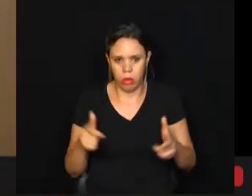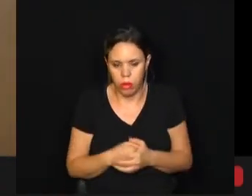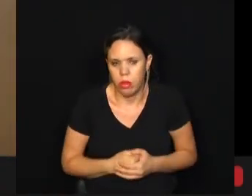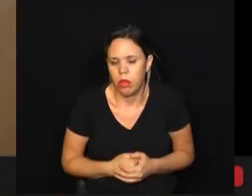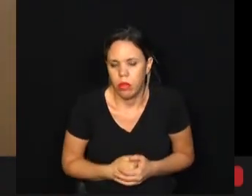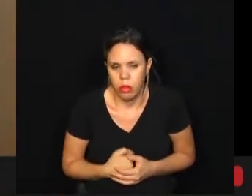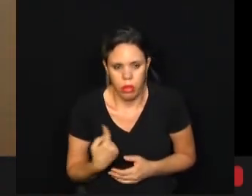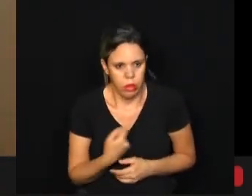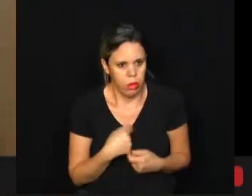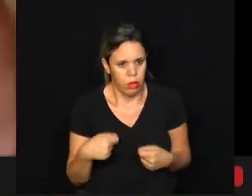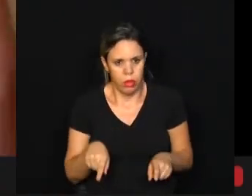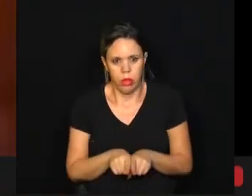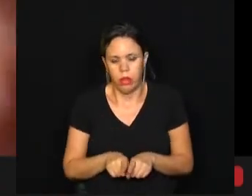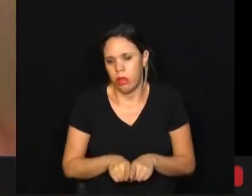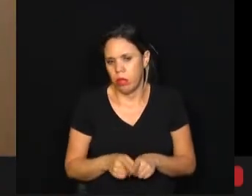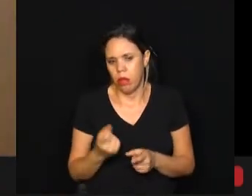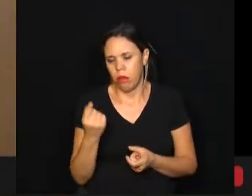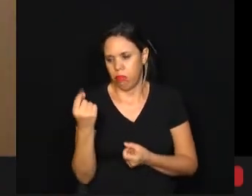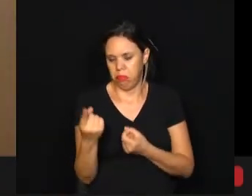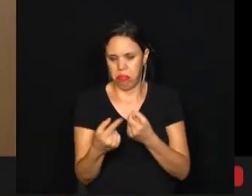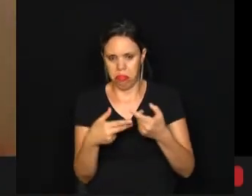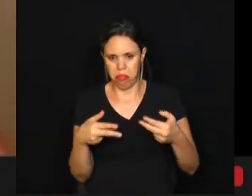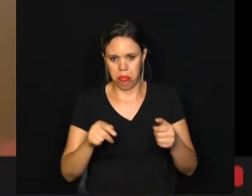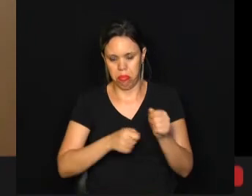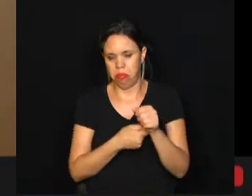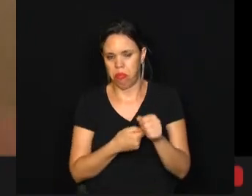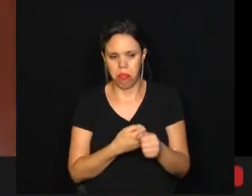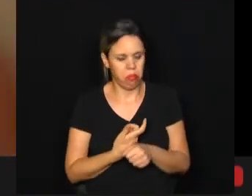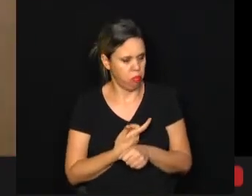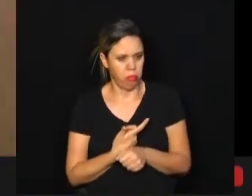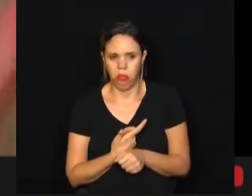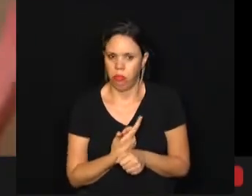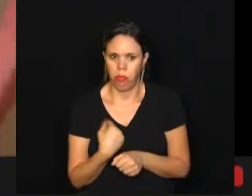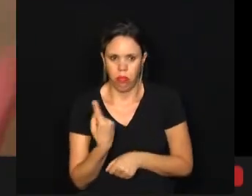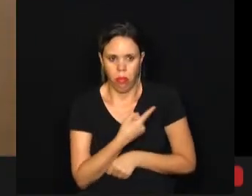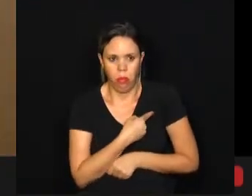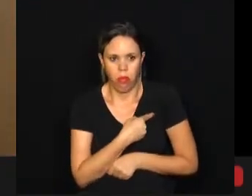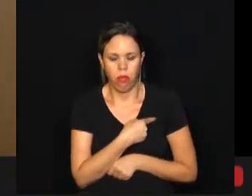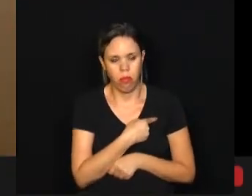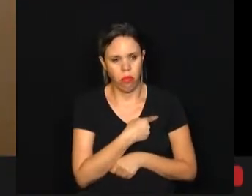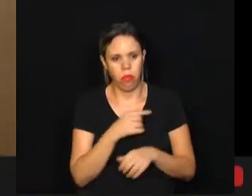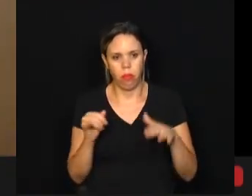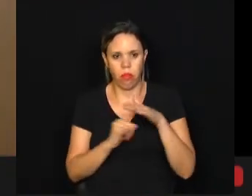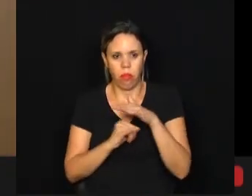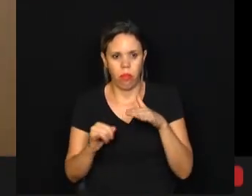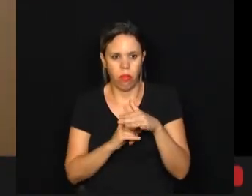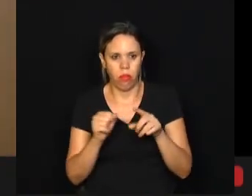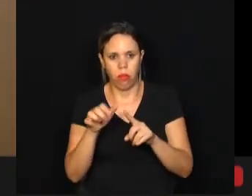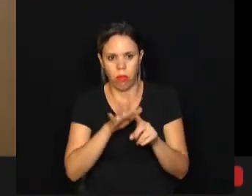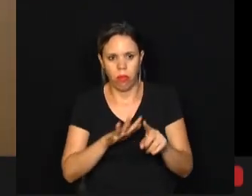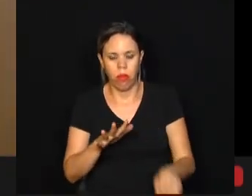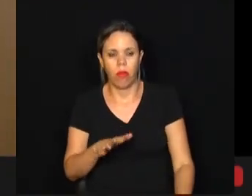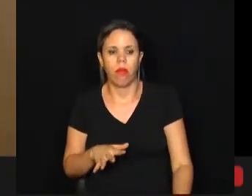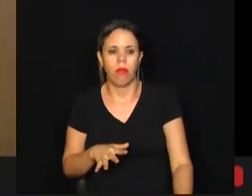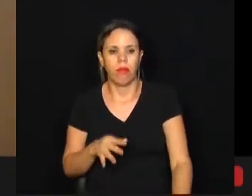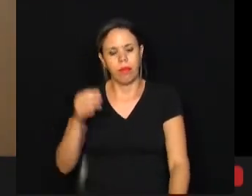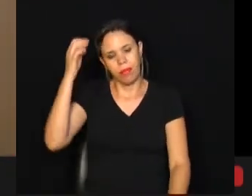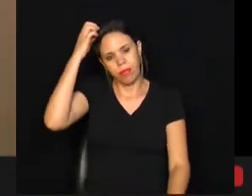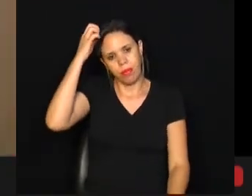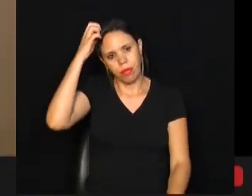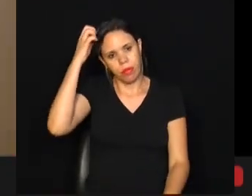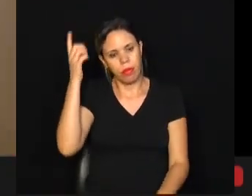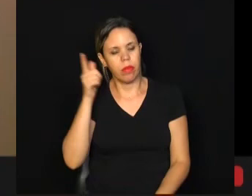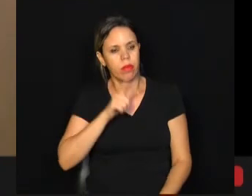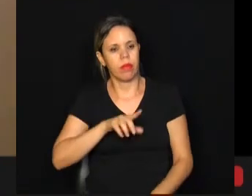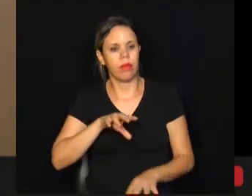é necessário? Porque às vezes tem um e outro entroncamento que até a gente, como instituição da sociedade civil organizada, consegue